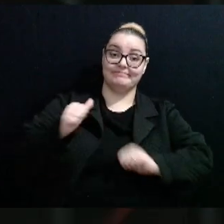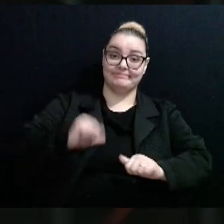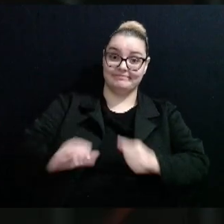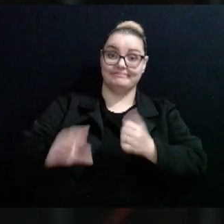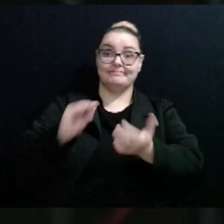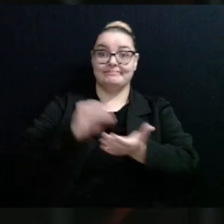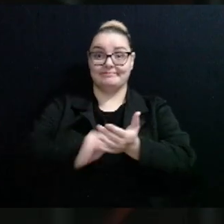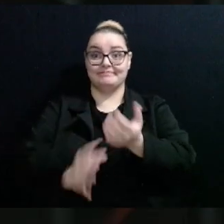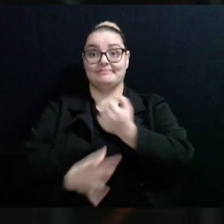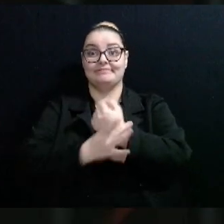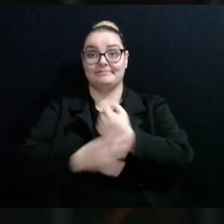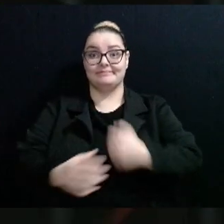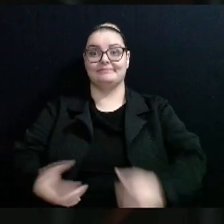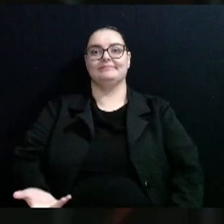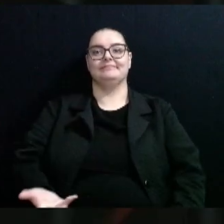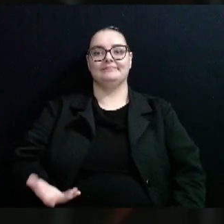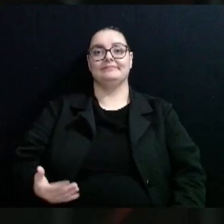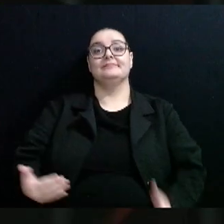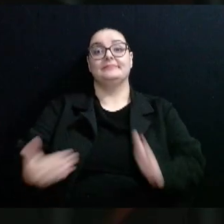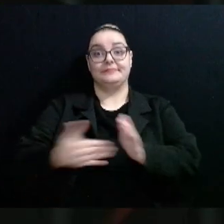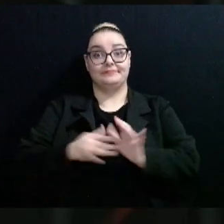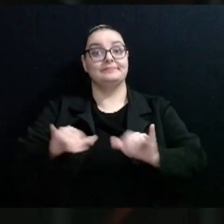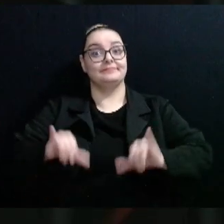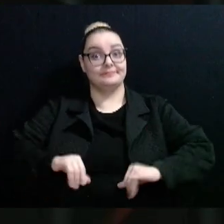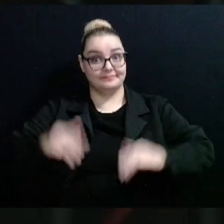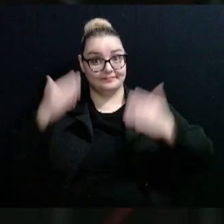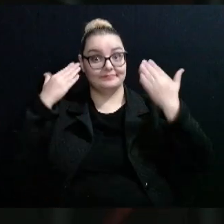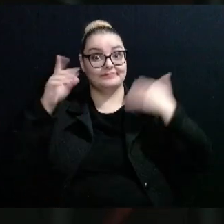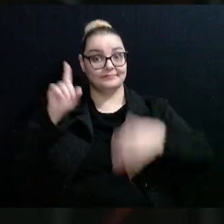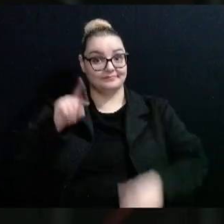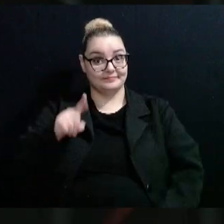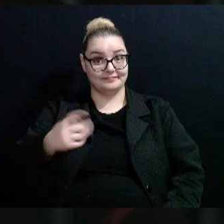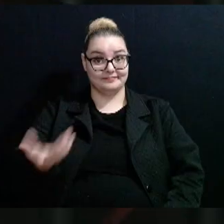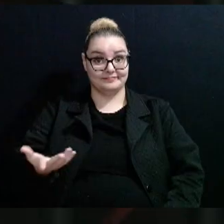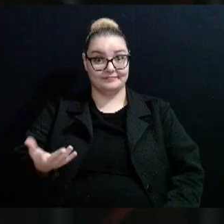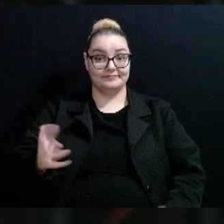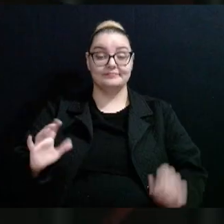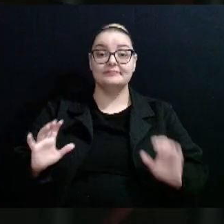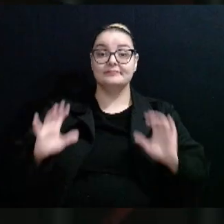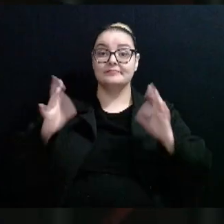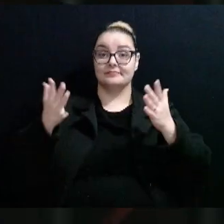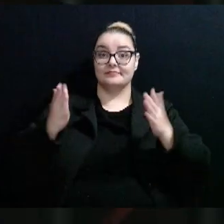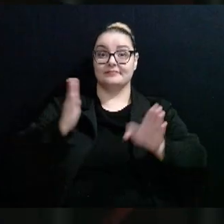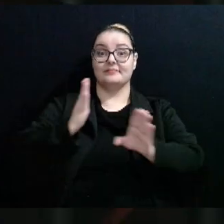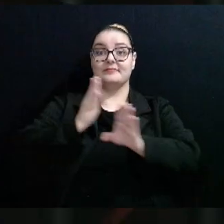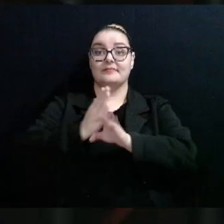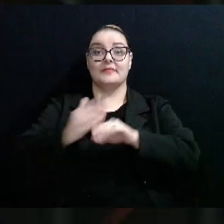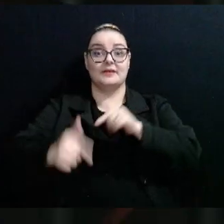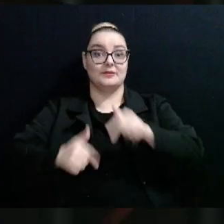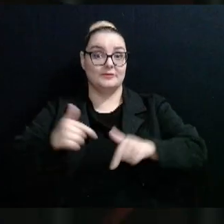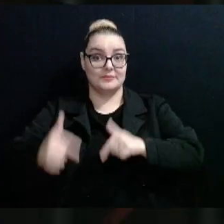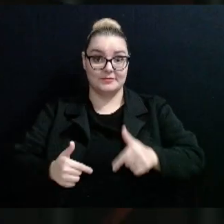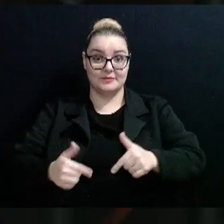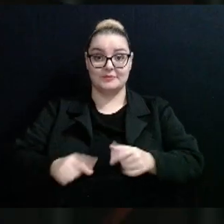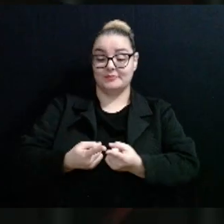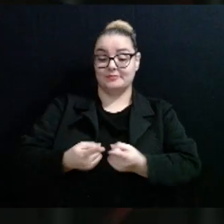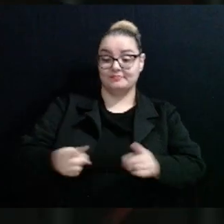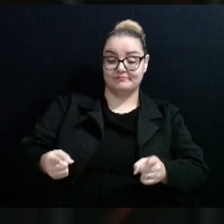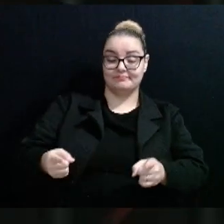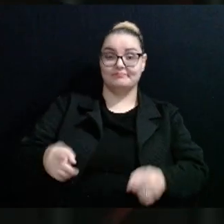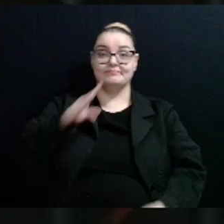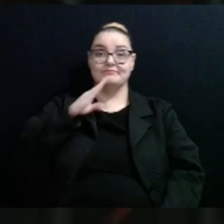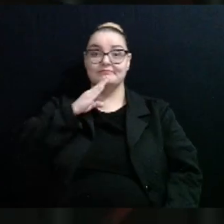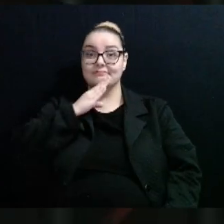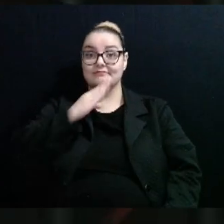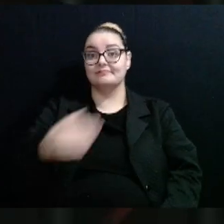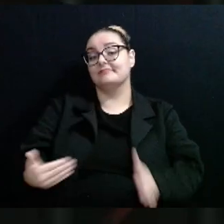emocional e até sofrimento psíquico. Em festas, encontros de trabalho, churrascos, bares e até reuniões de